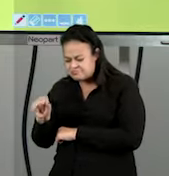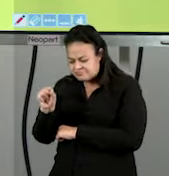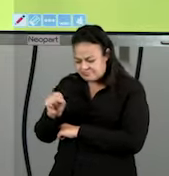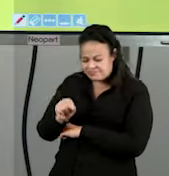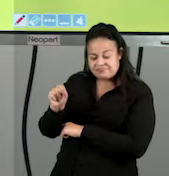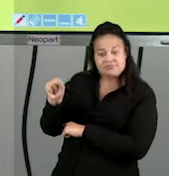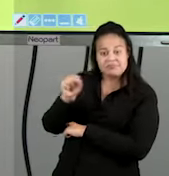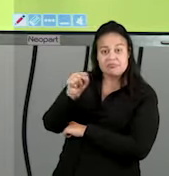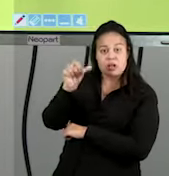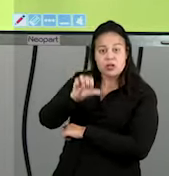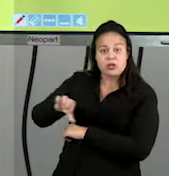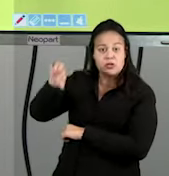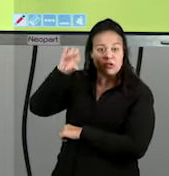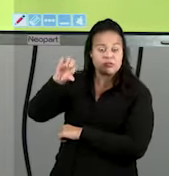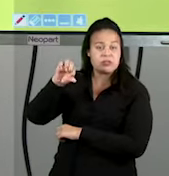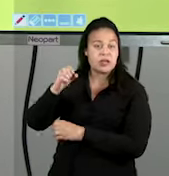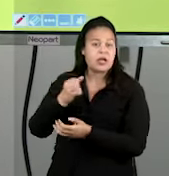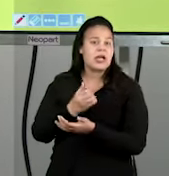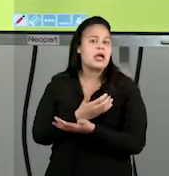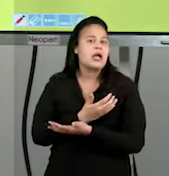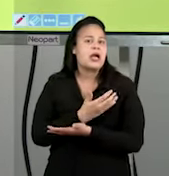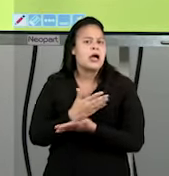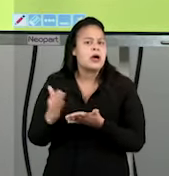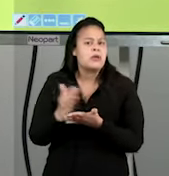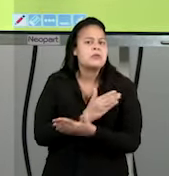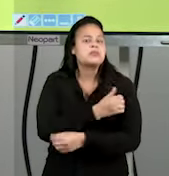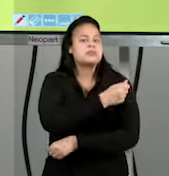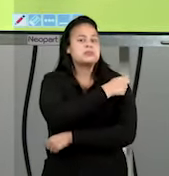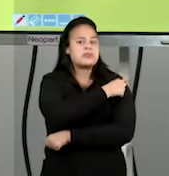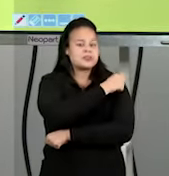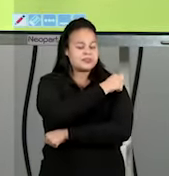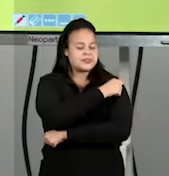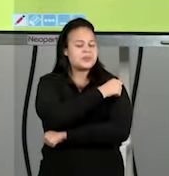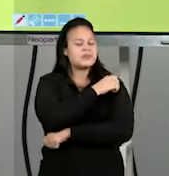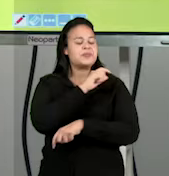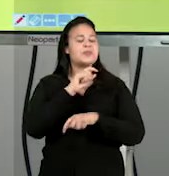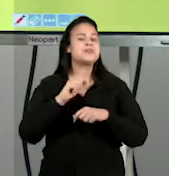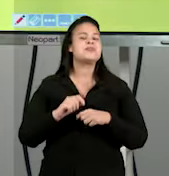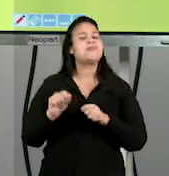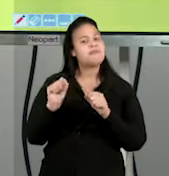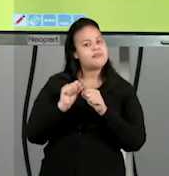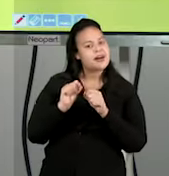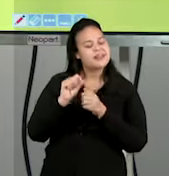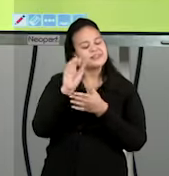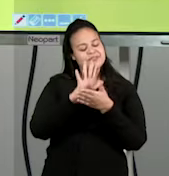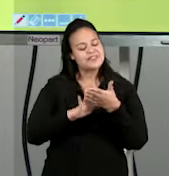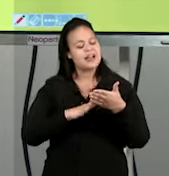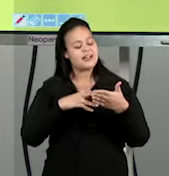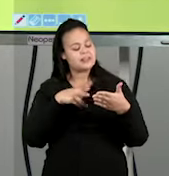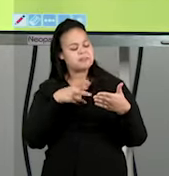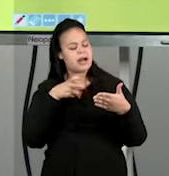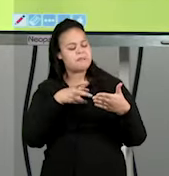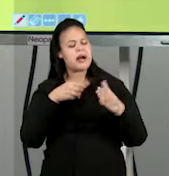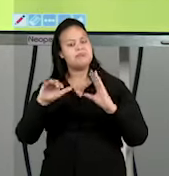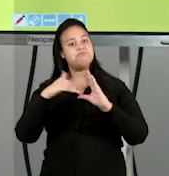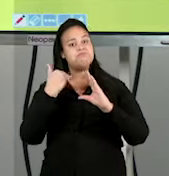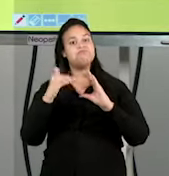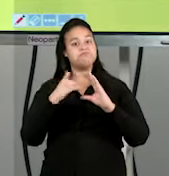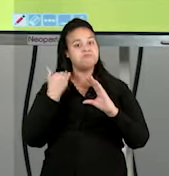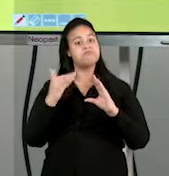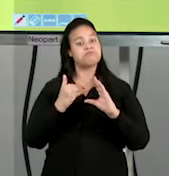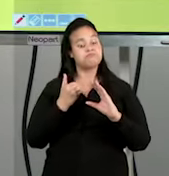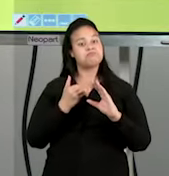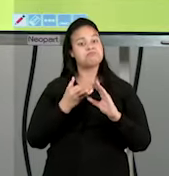e alguns alunos, né, já estão, né, fazendo os exercícios e mandando. Alguns